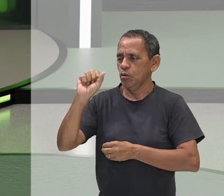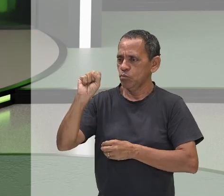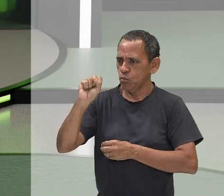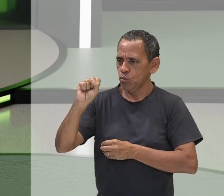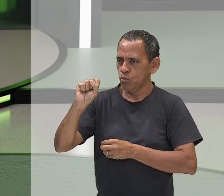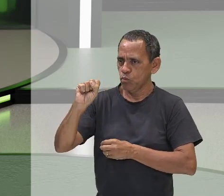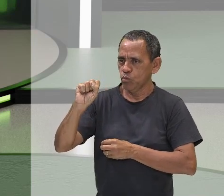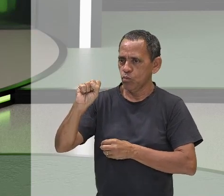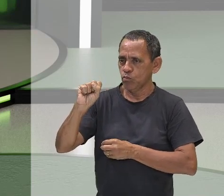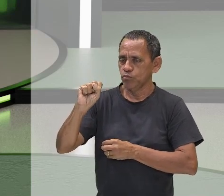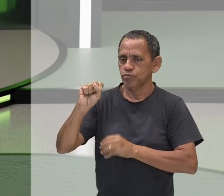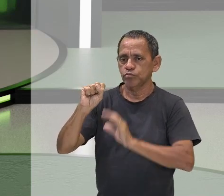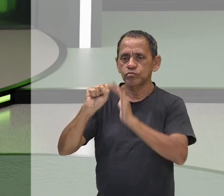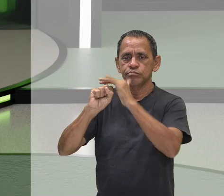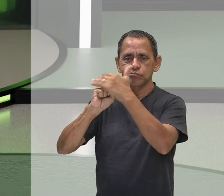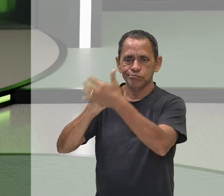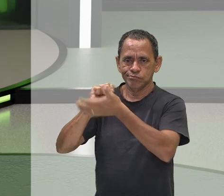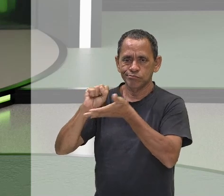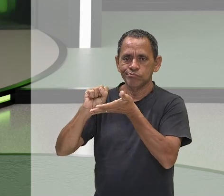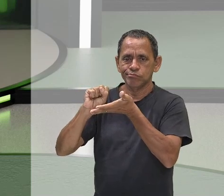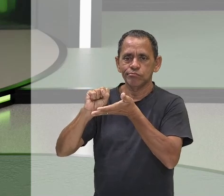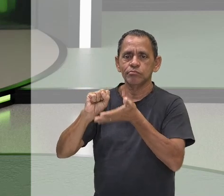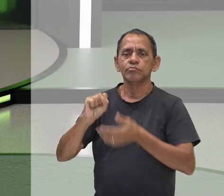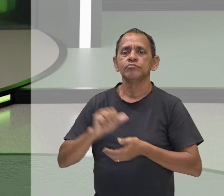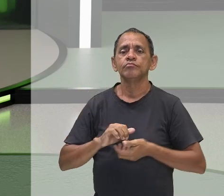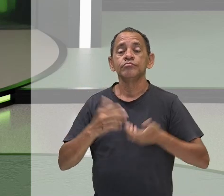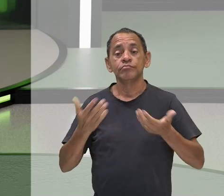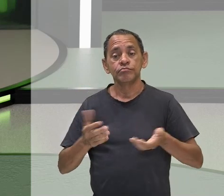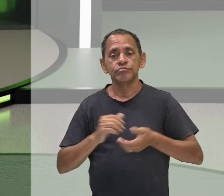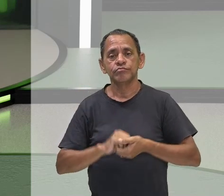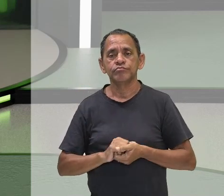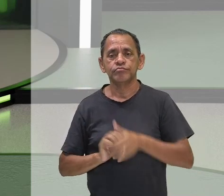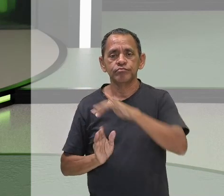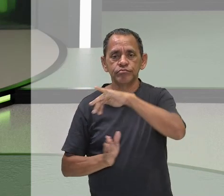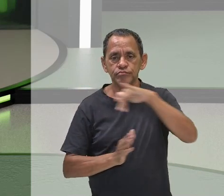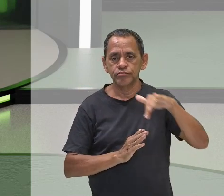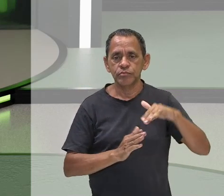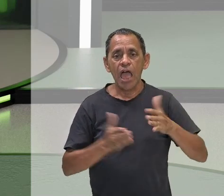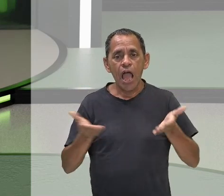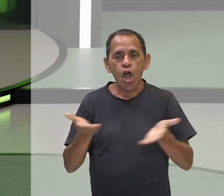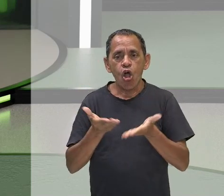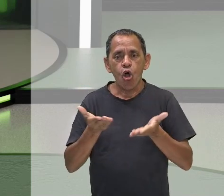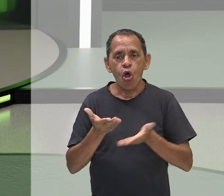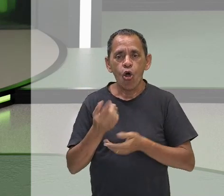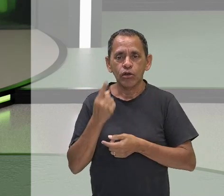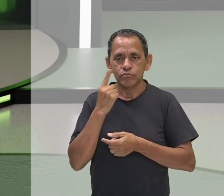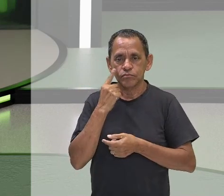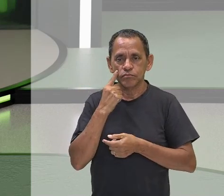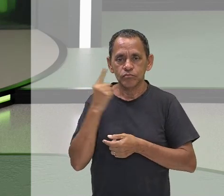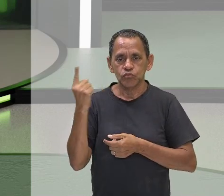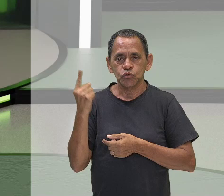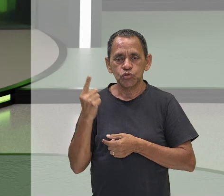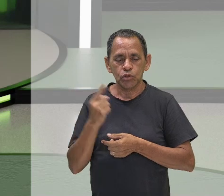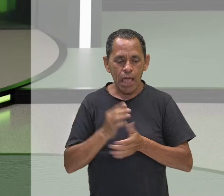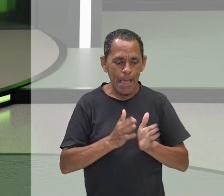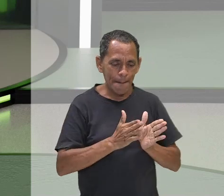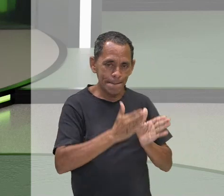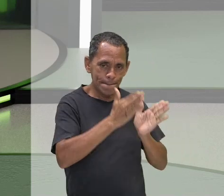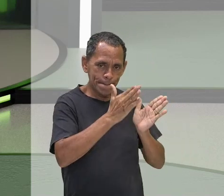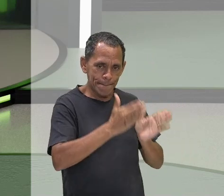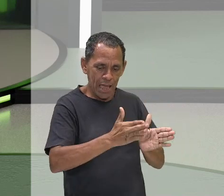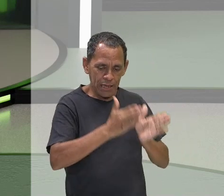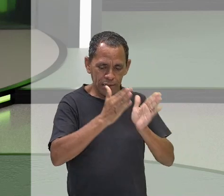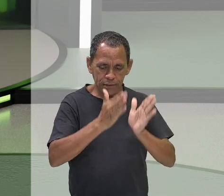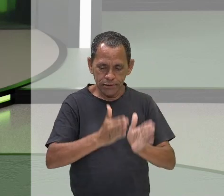certo? Então, agora o que a gente vai fazer? A gente vai conhecer passo a passo cada